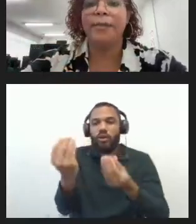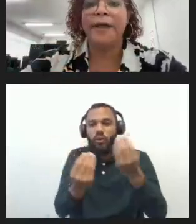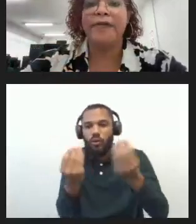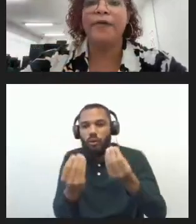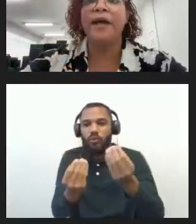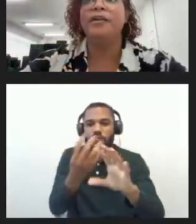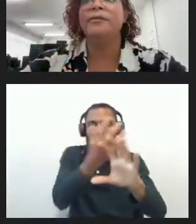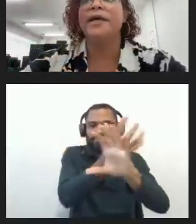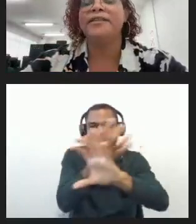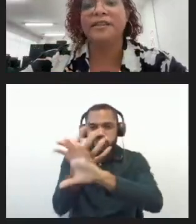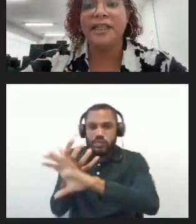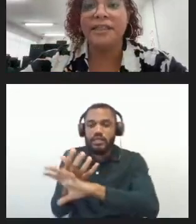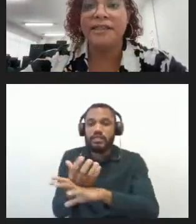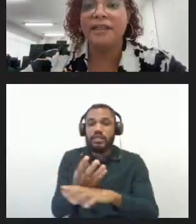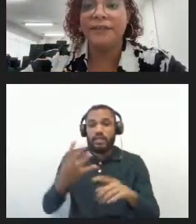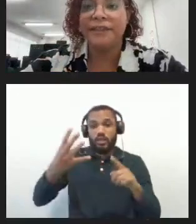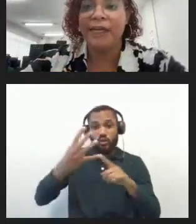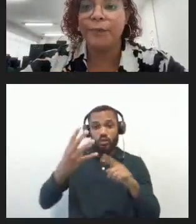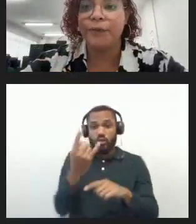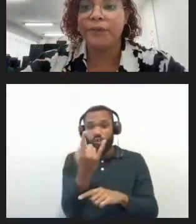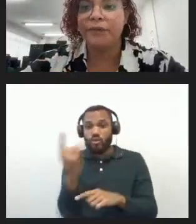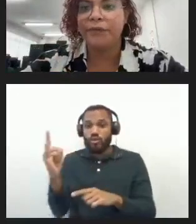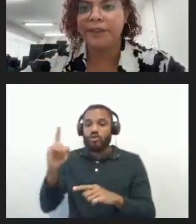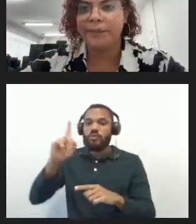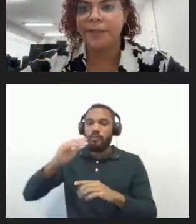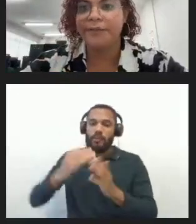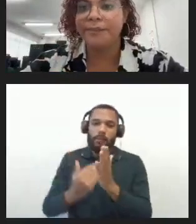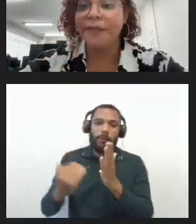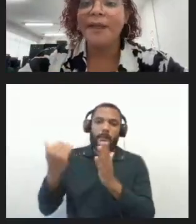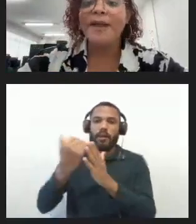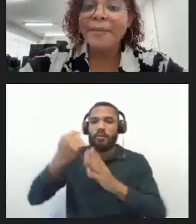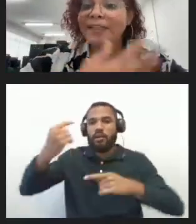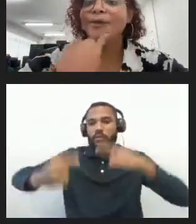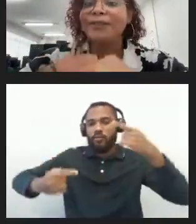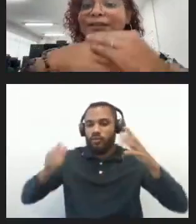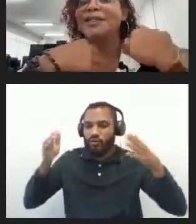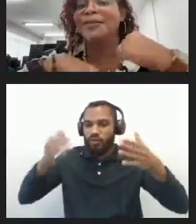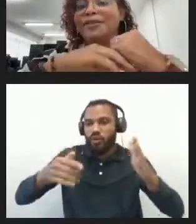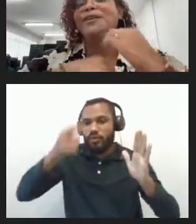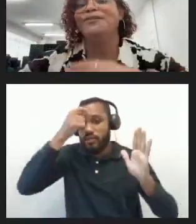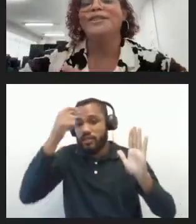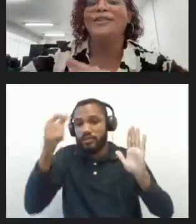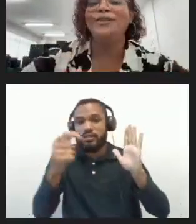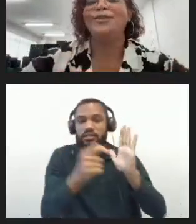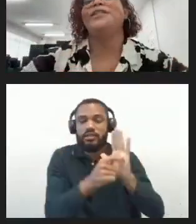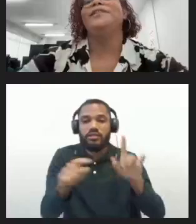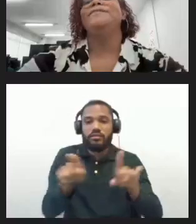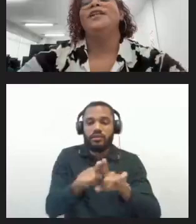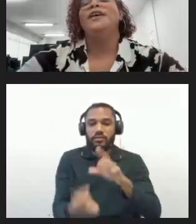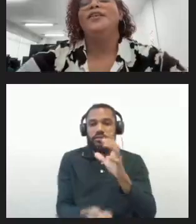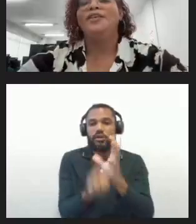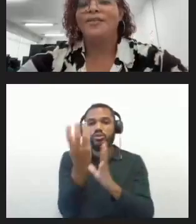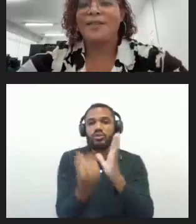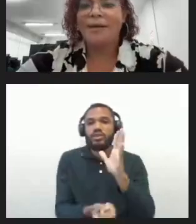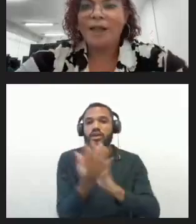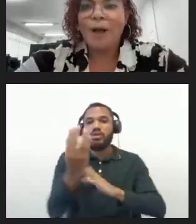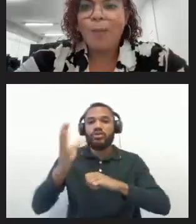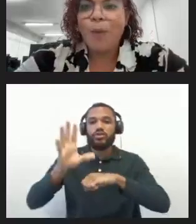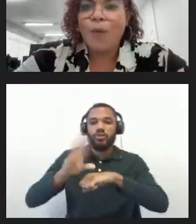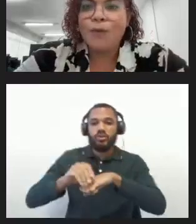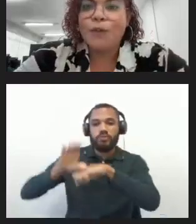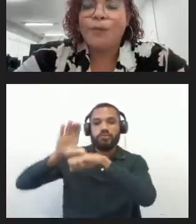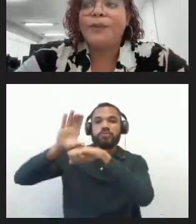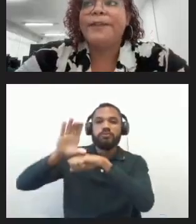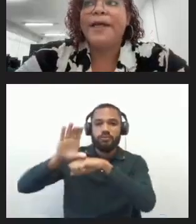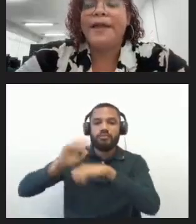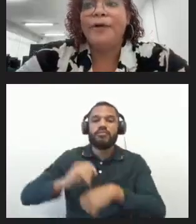que é focado mais em inteligência artificial e produção de conhecimento. Mas voltando ao caminho da conversa de hoje, né, nós vamos trabalhar